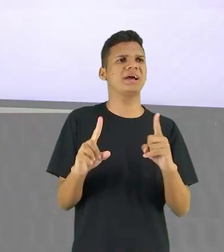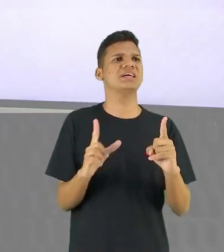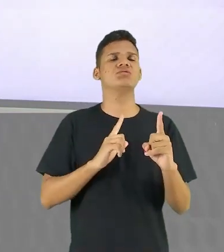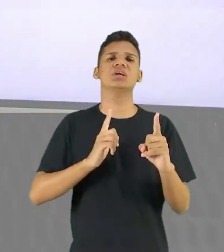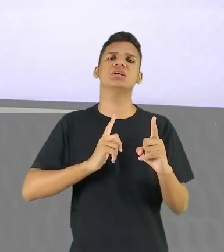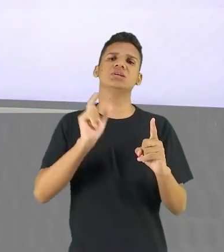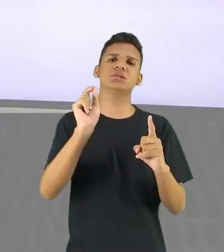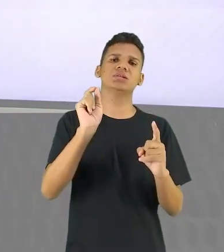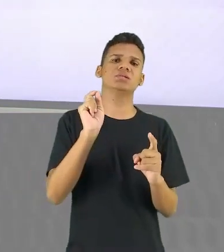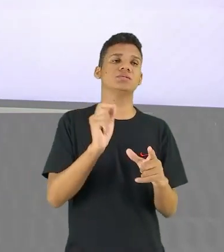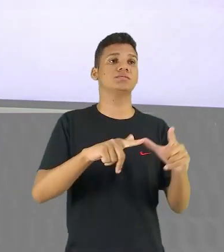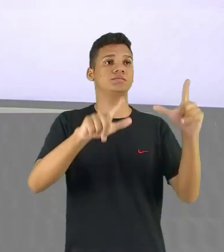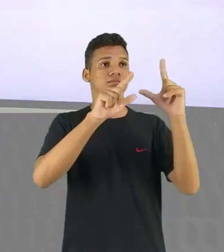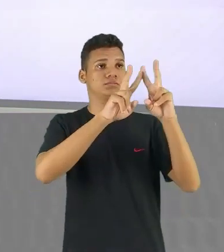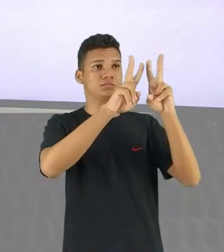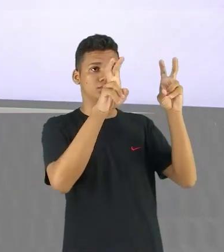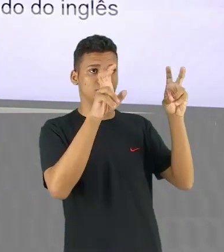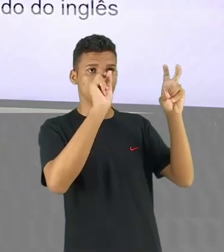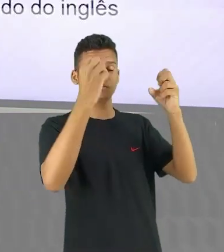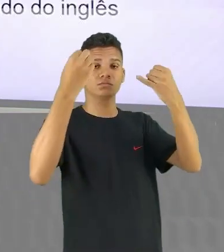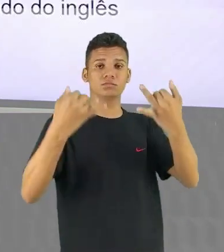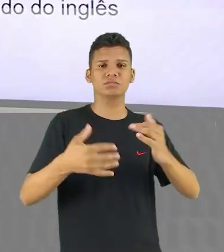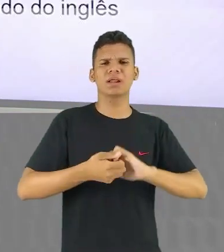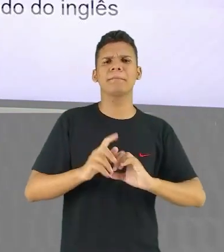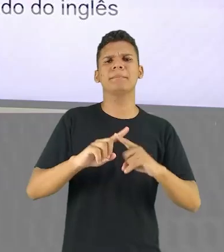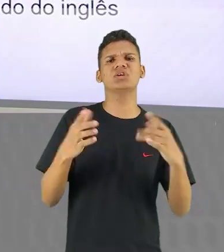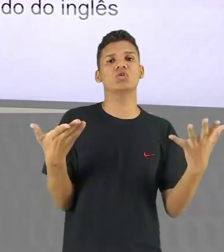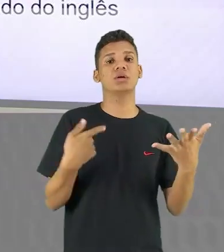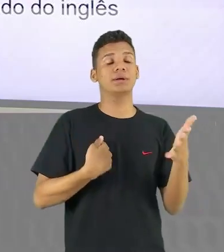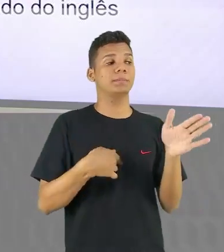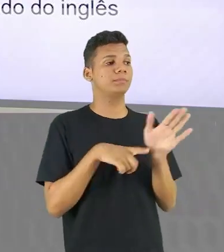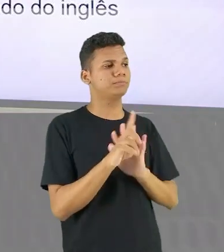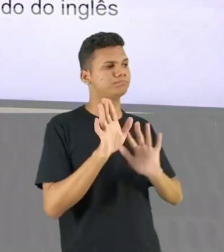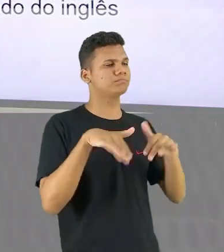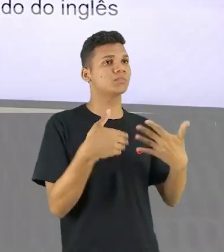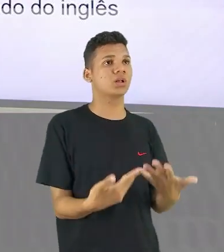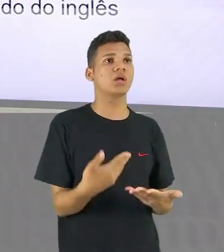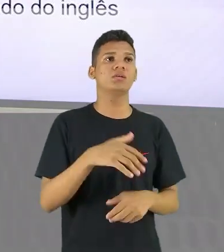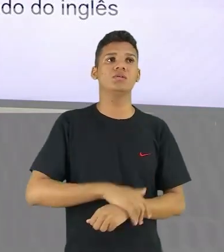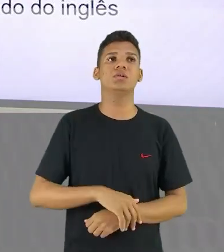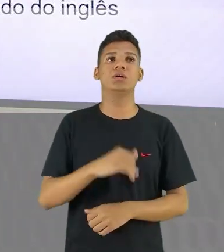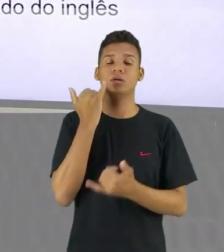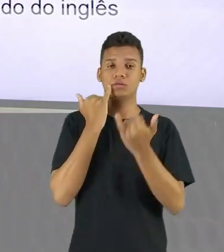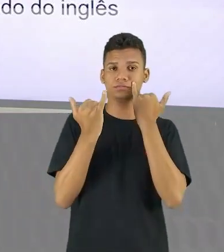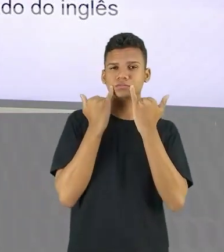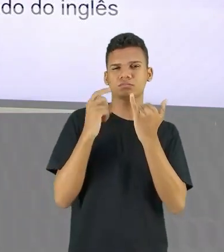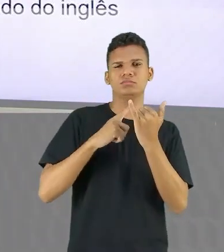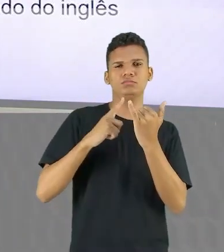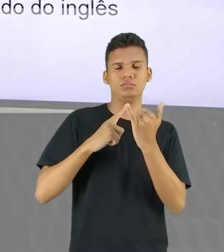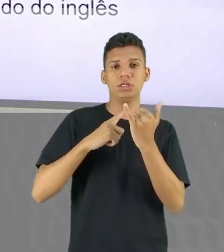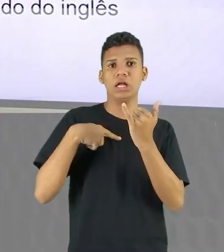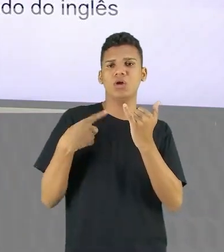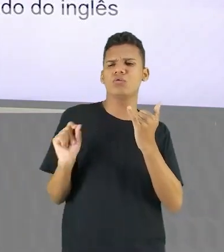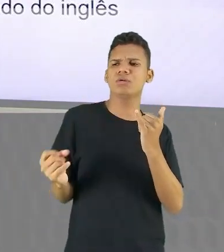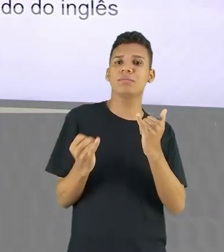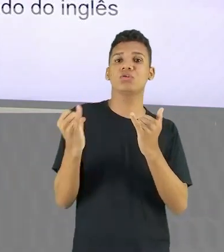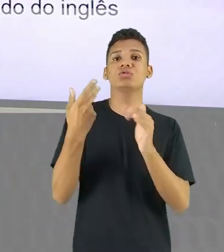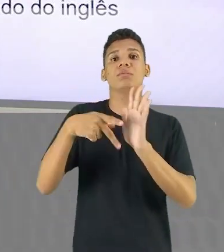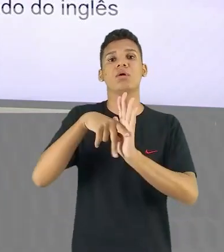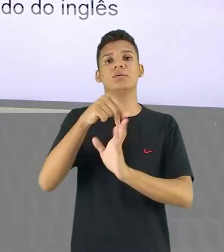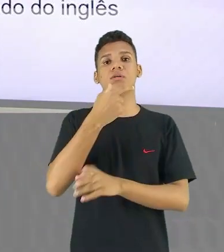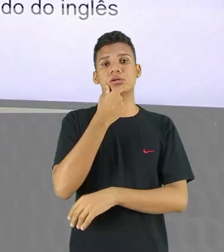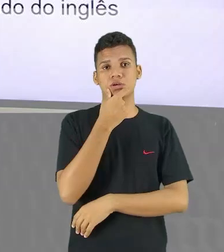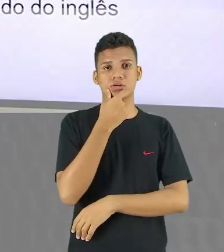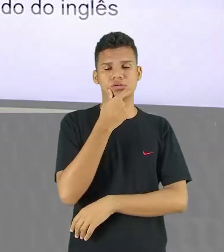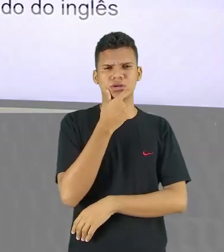está destacado aqui em cima. Bom? Então vamos para a pergunta. O infográfico aborda a importância do inglês